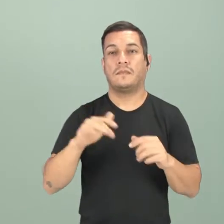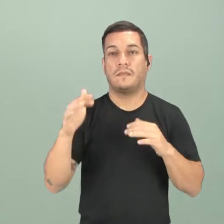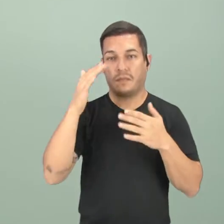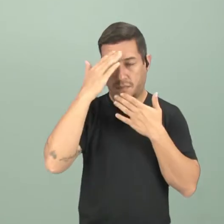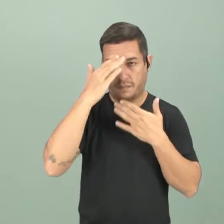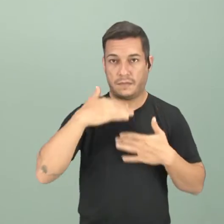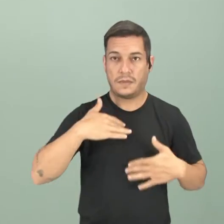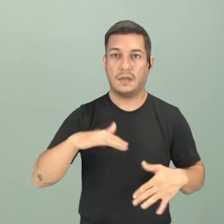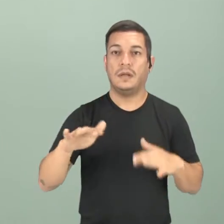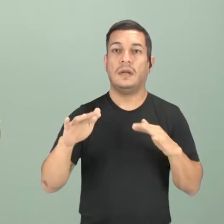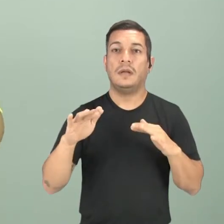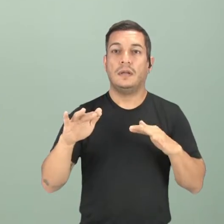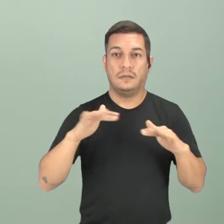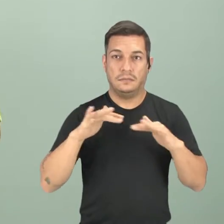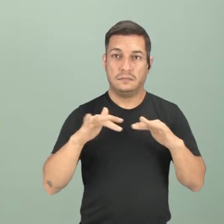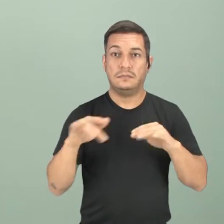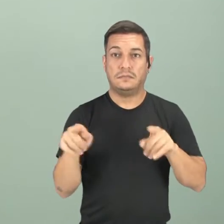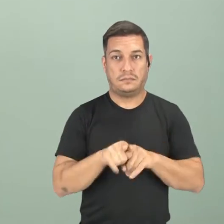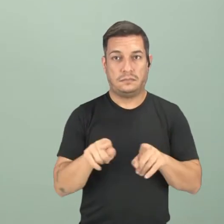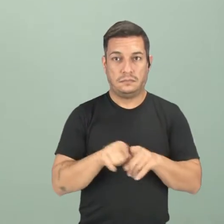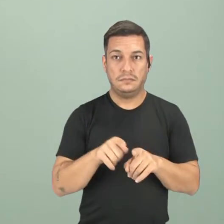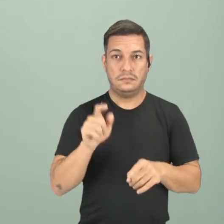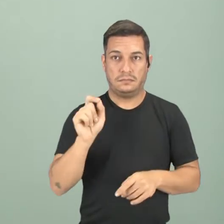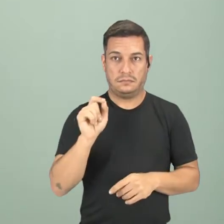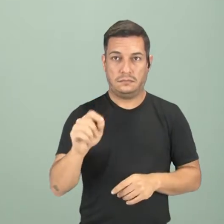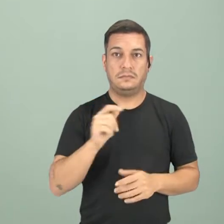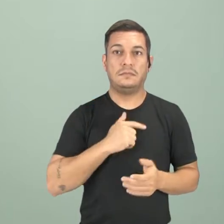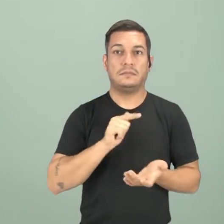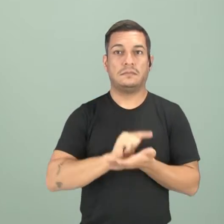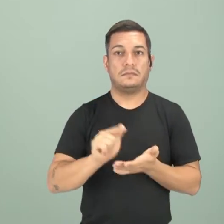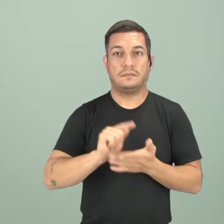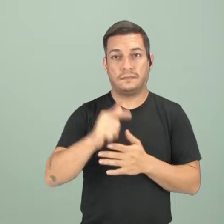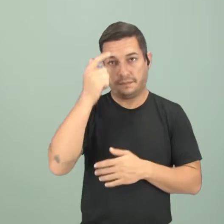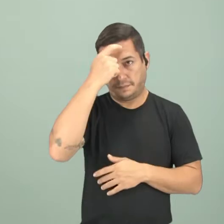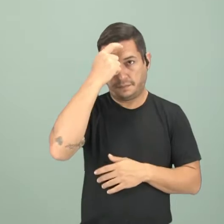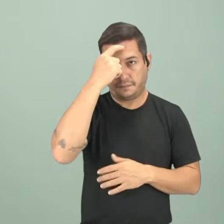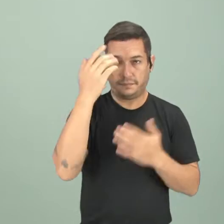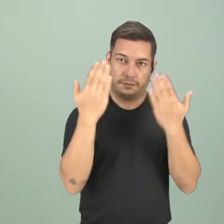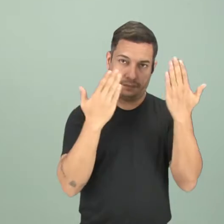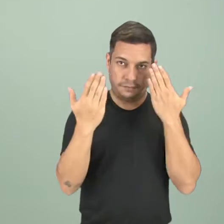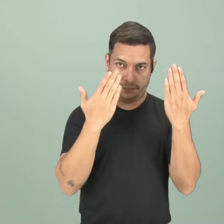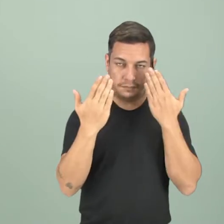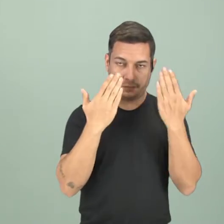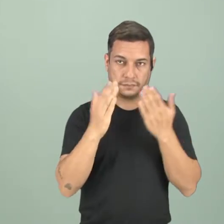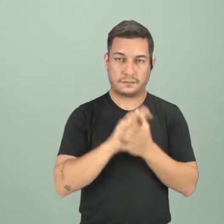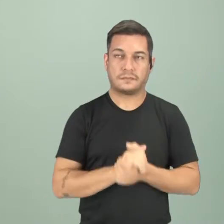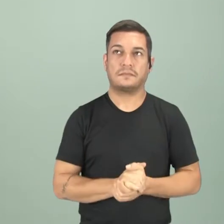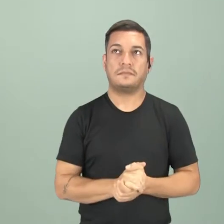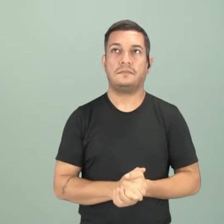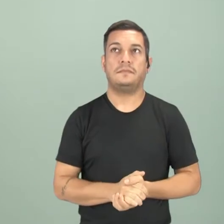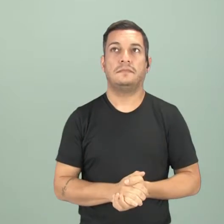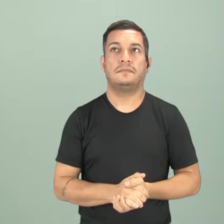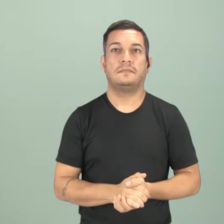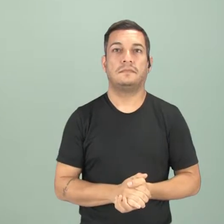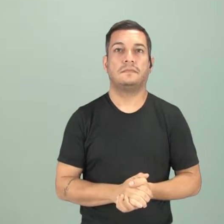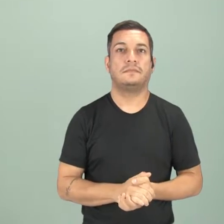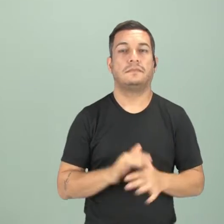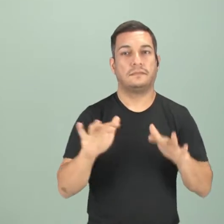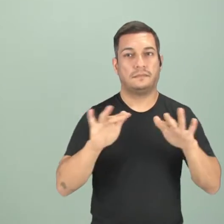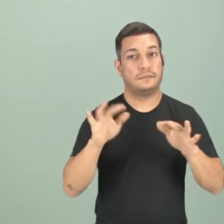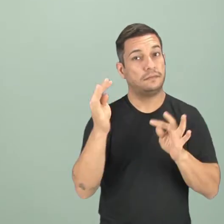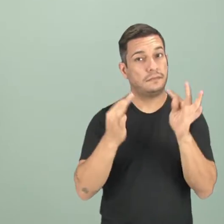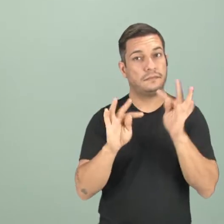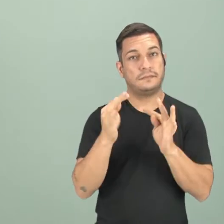da atividade física, mas também a questão da higiene psicológica, tá bom? Vamos para o tema de hoje? Movimento e